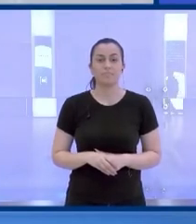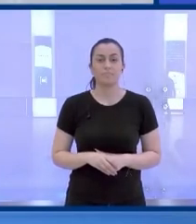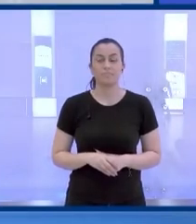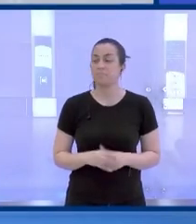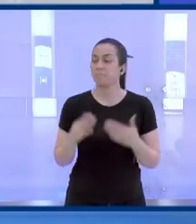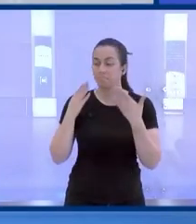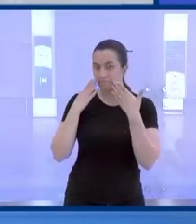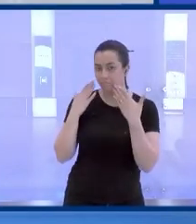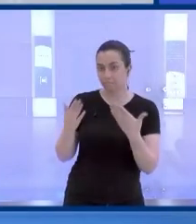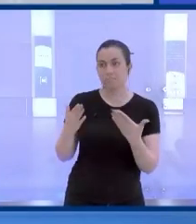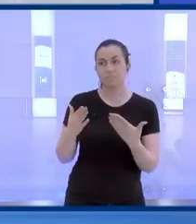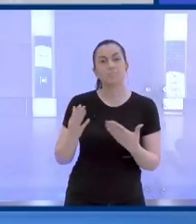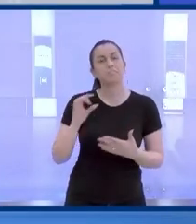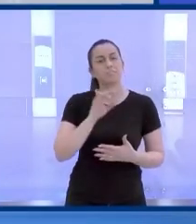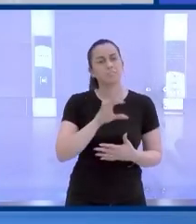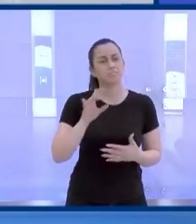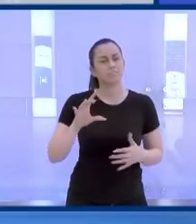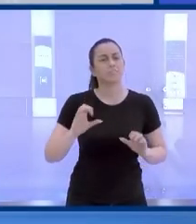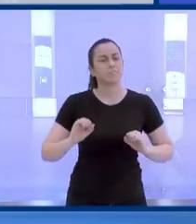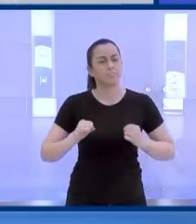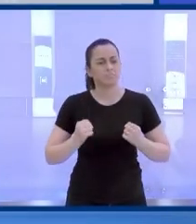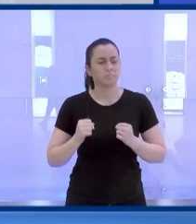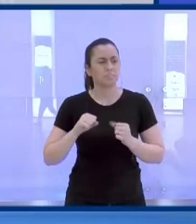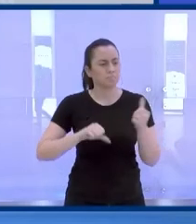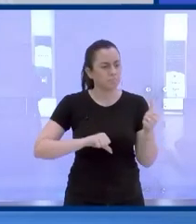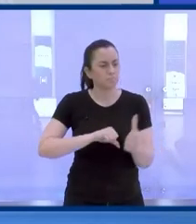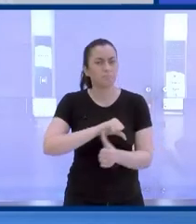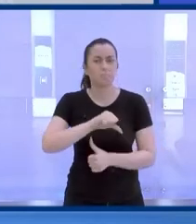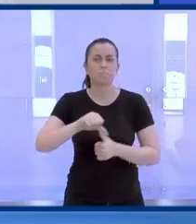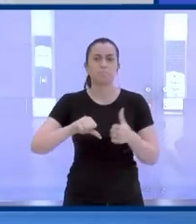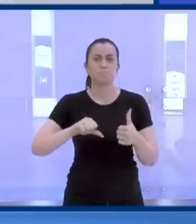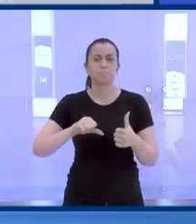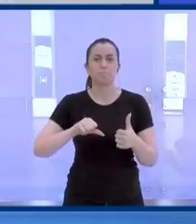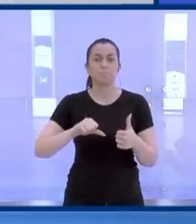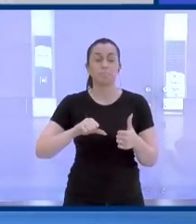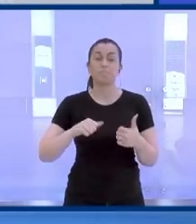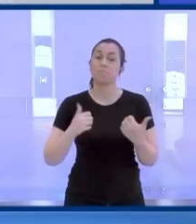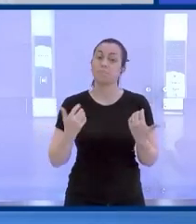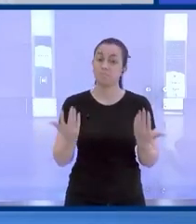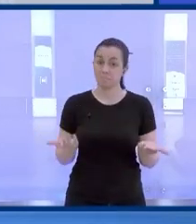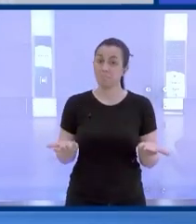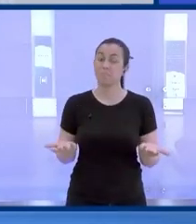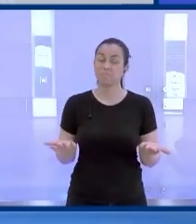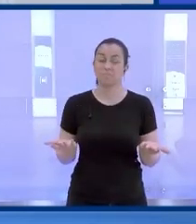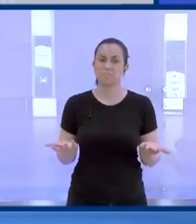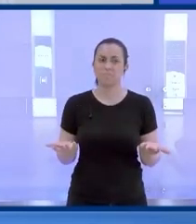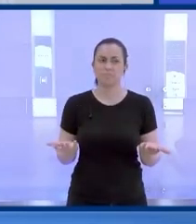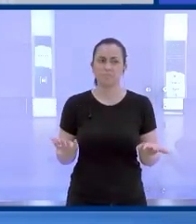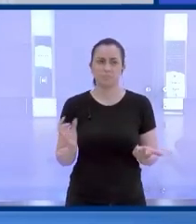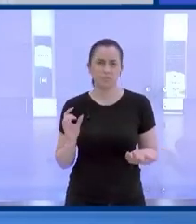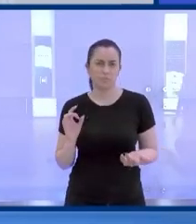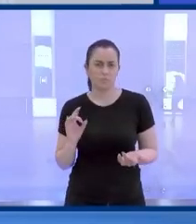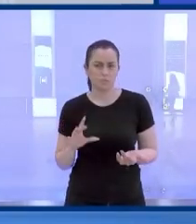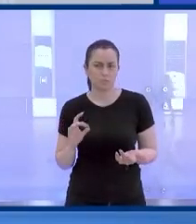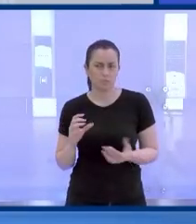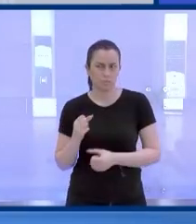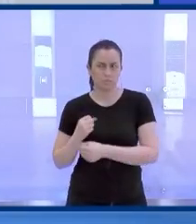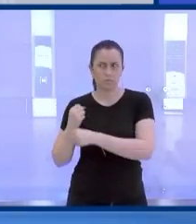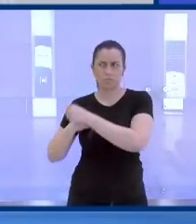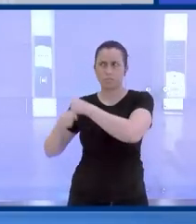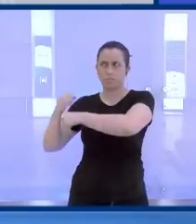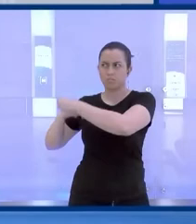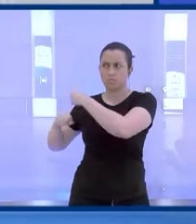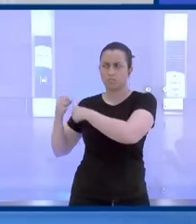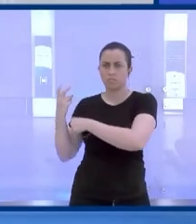Isso é uma capacidade de realização e mudança que, portanto, não foi feita nos últimos 20 anos, foi feito